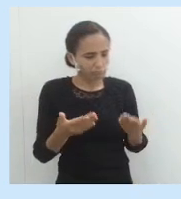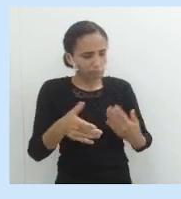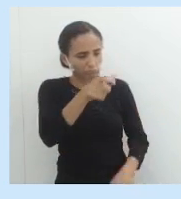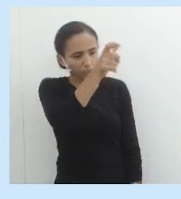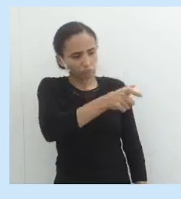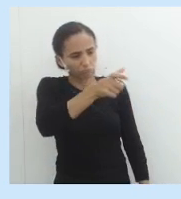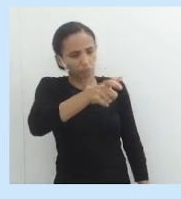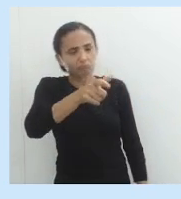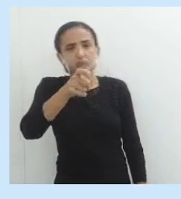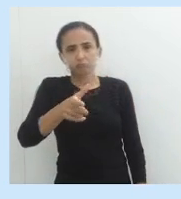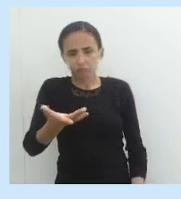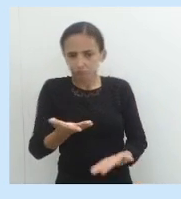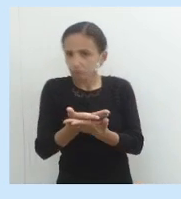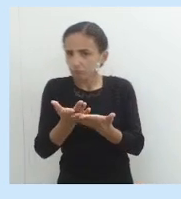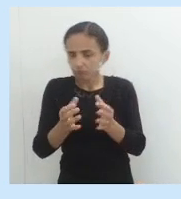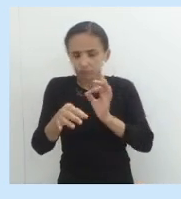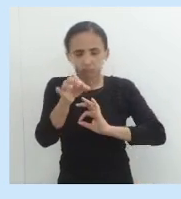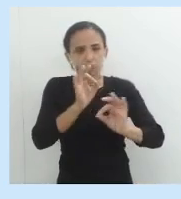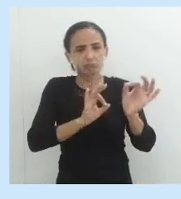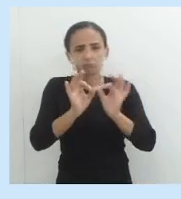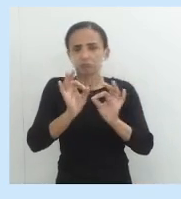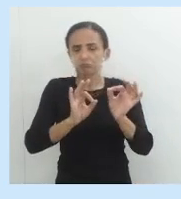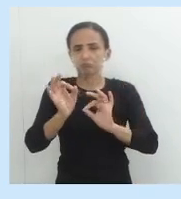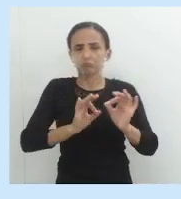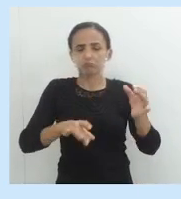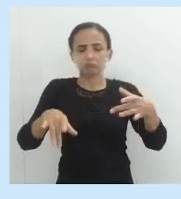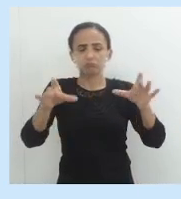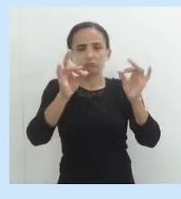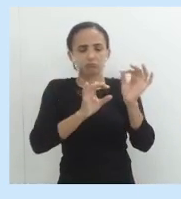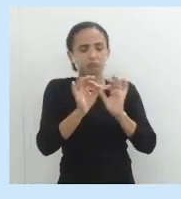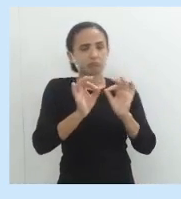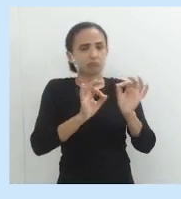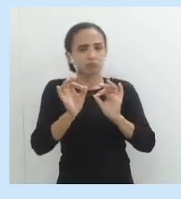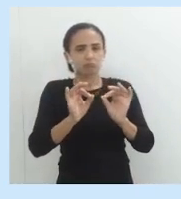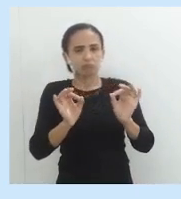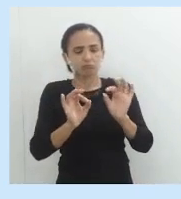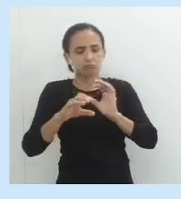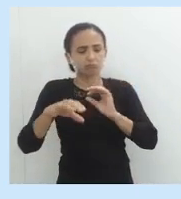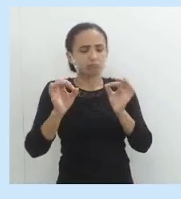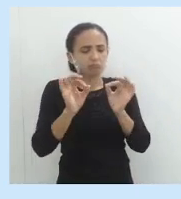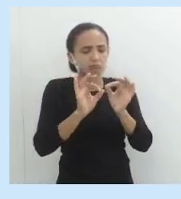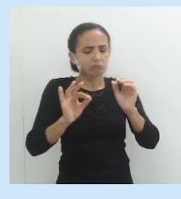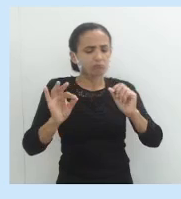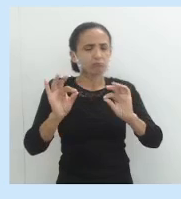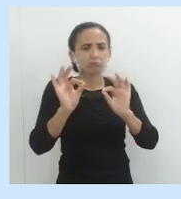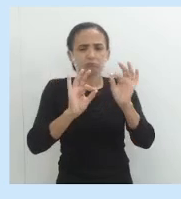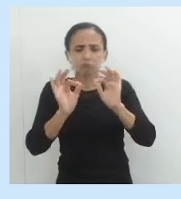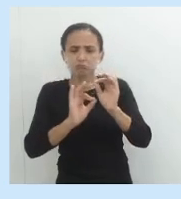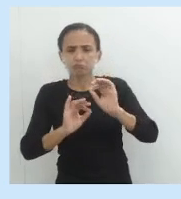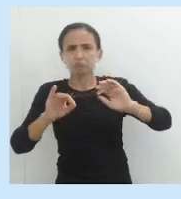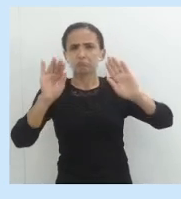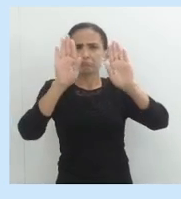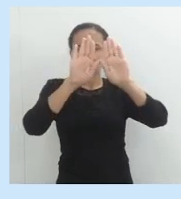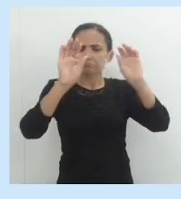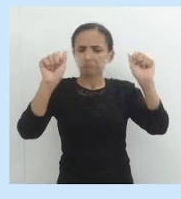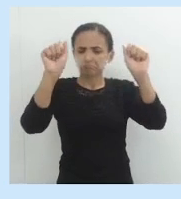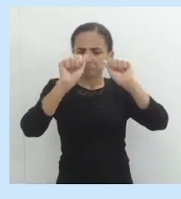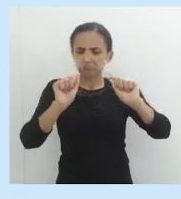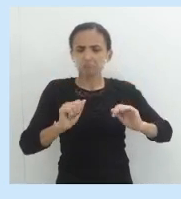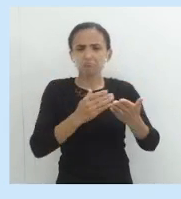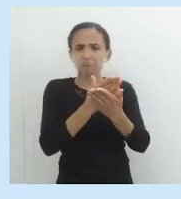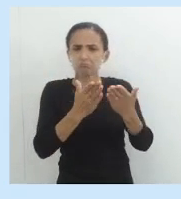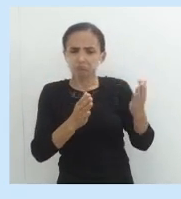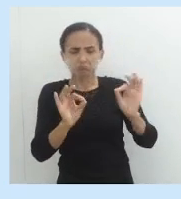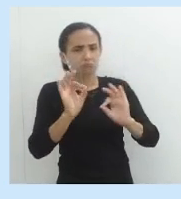eles fizeram, né, muitas construções, né, de arquitetura, como também esculturas, para homenagear os